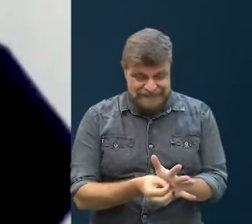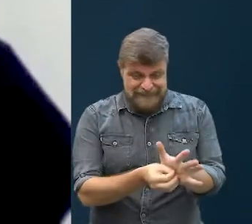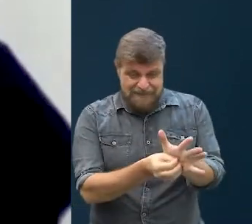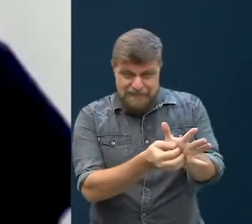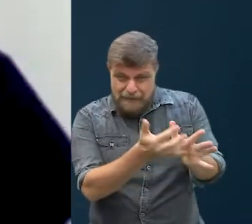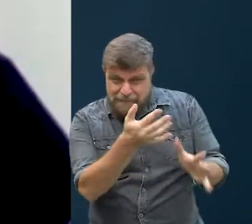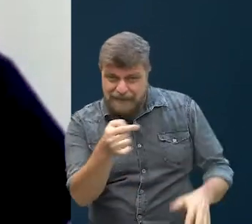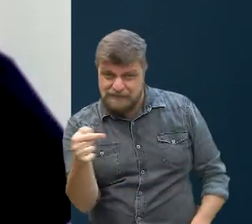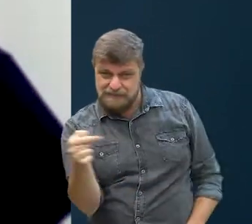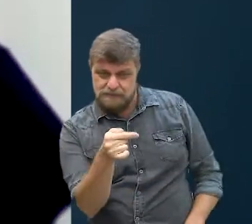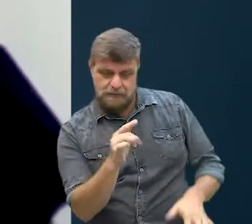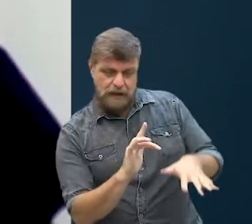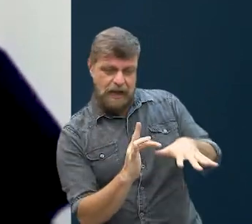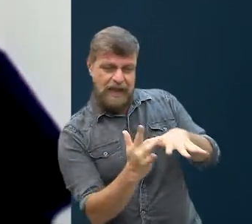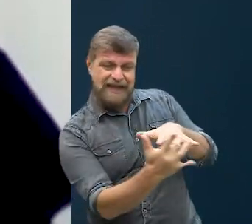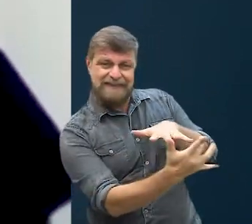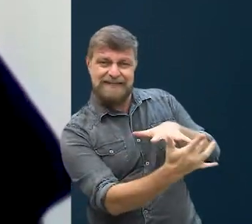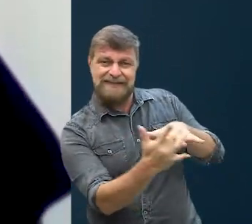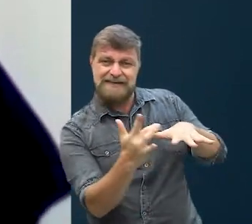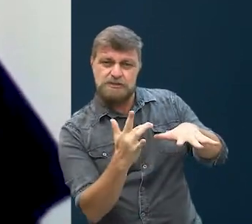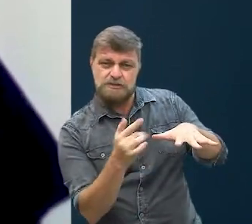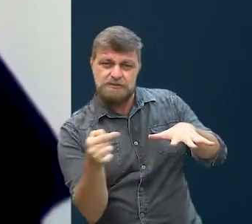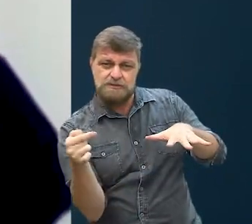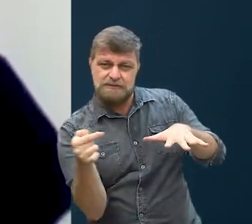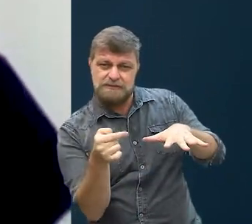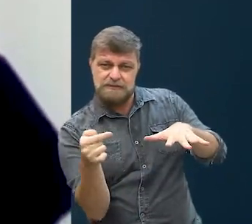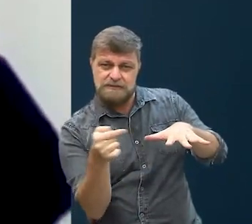mais essa